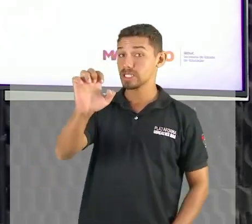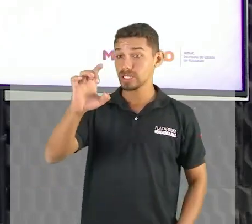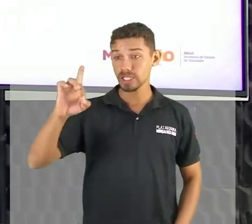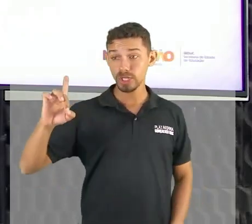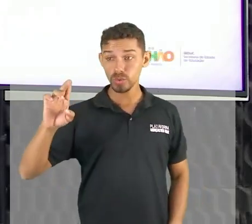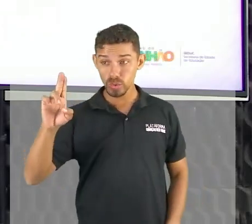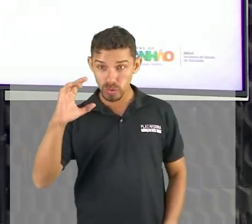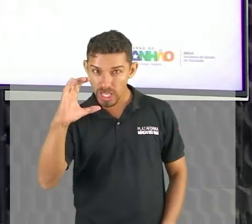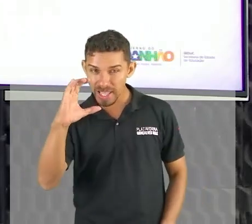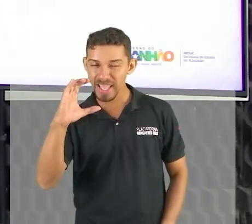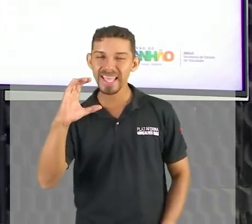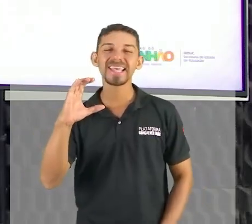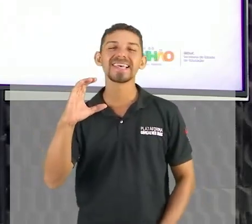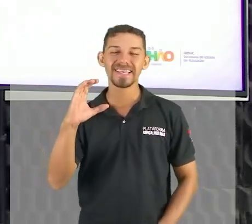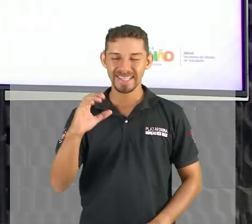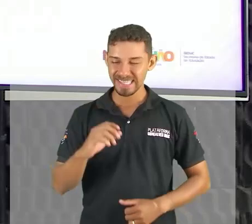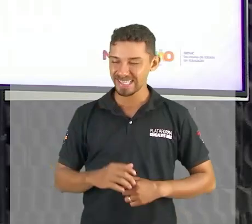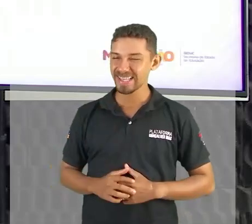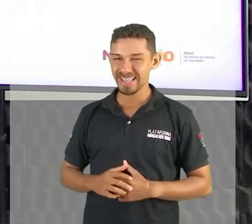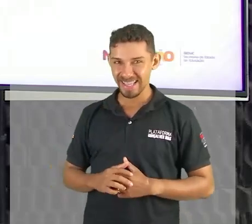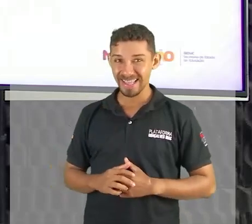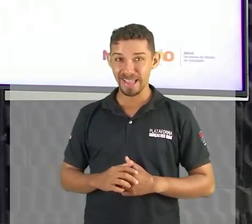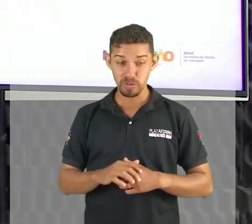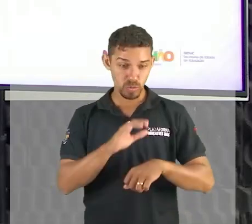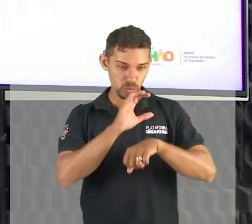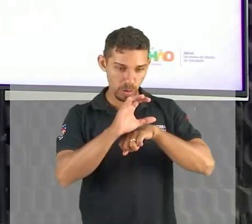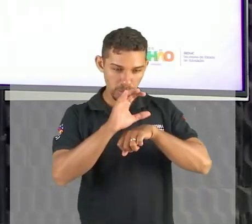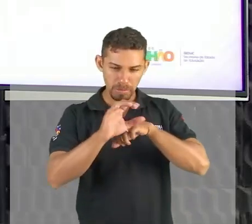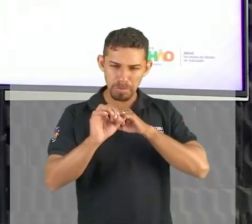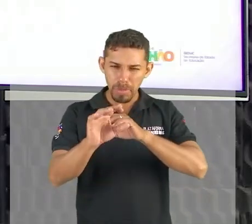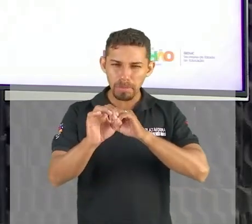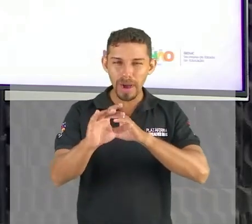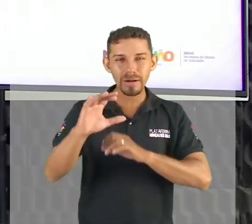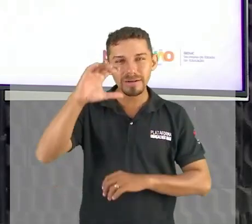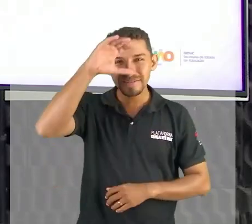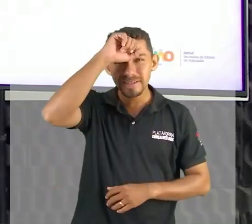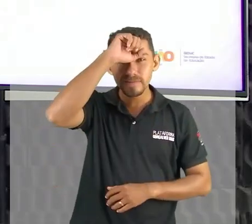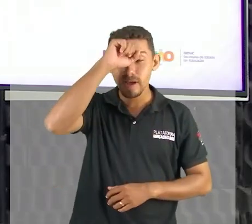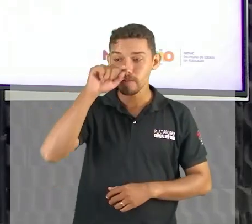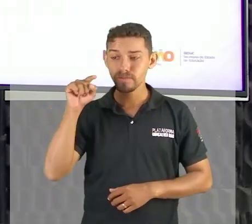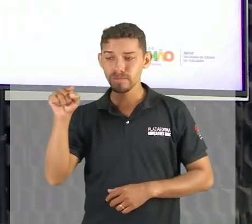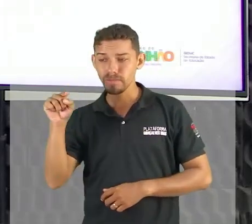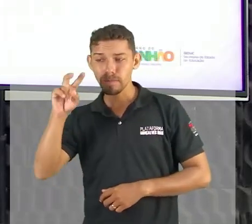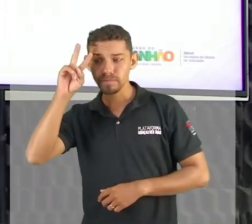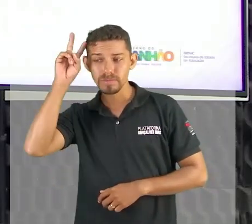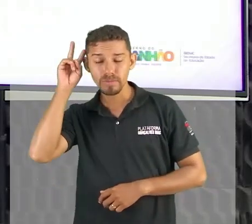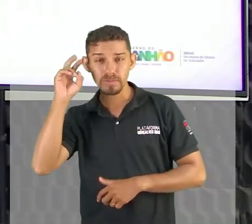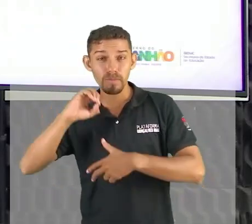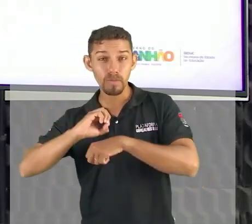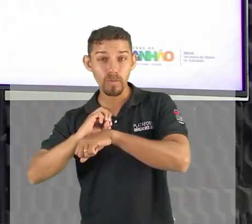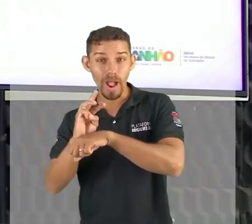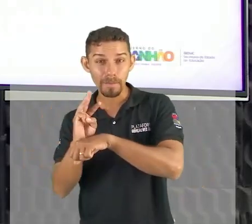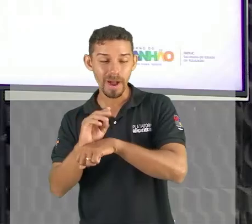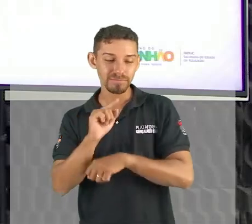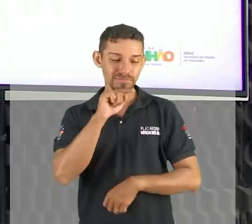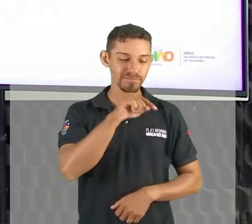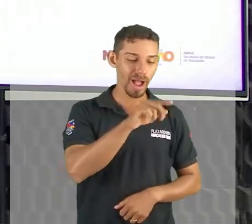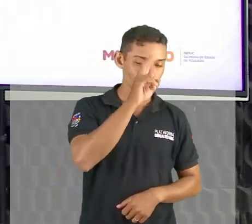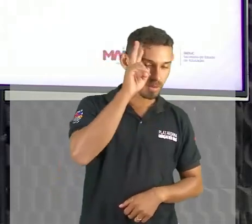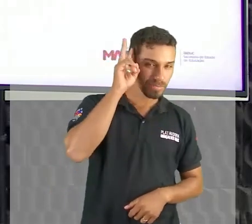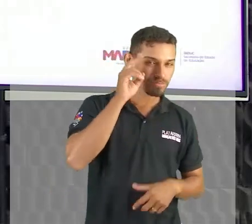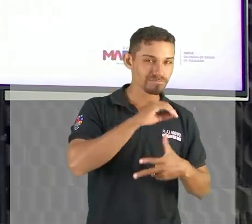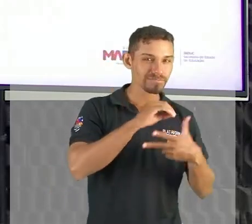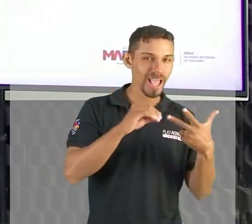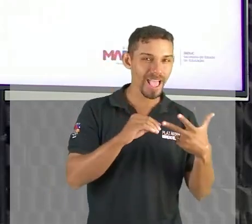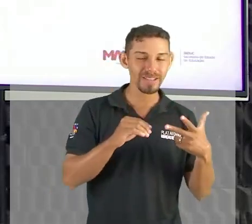Seduc preparatório para o mem um cursinho aí para vocês cursinho online onde as